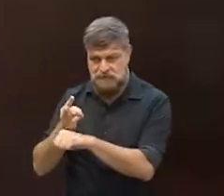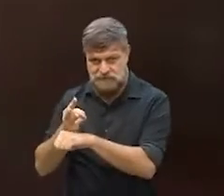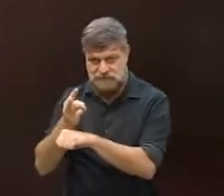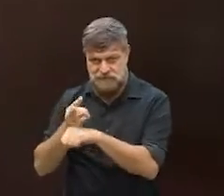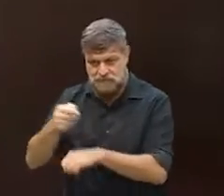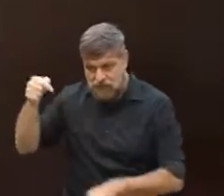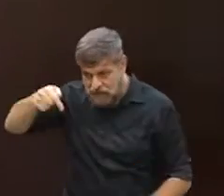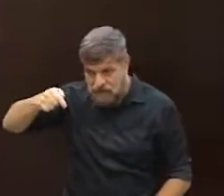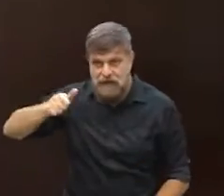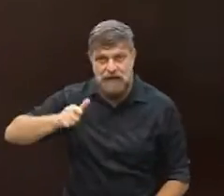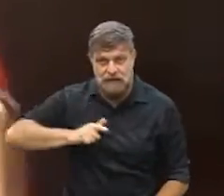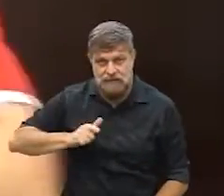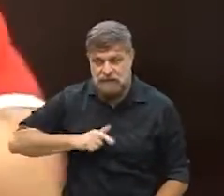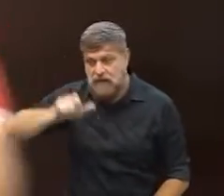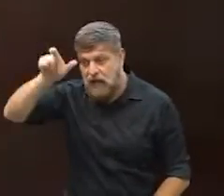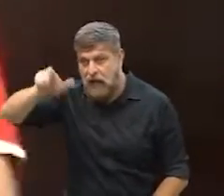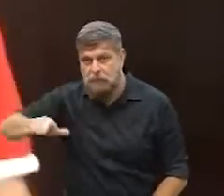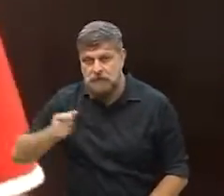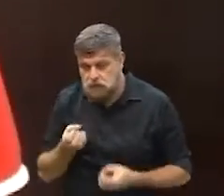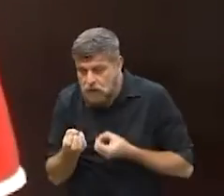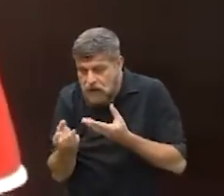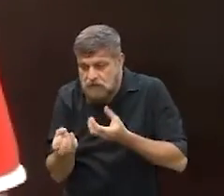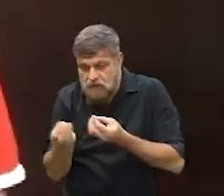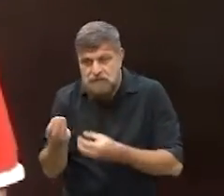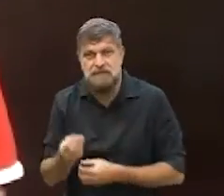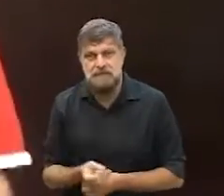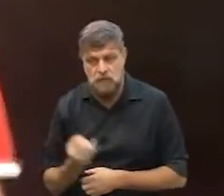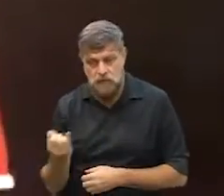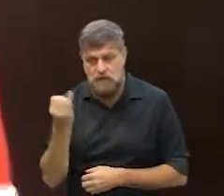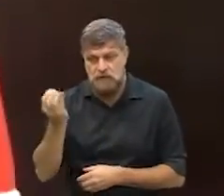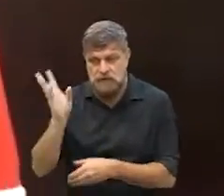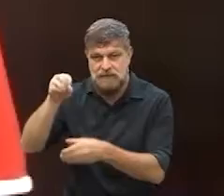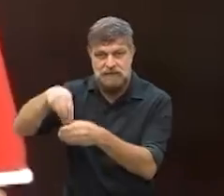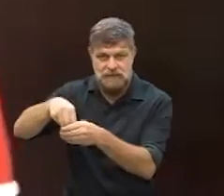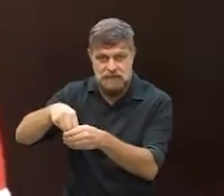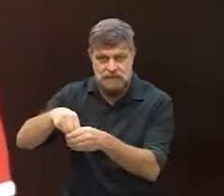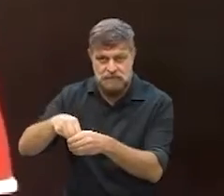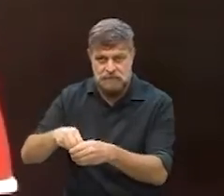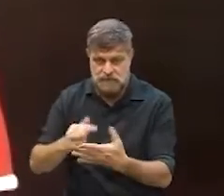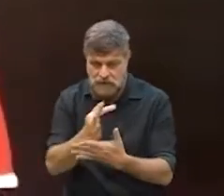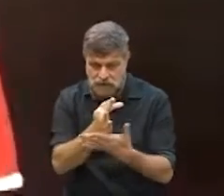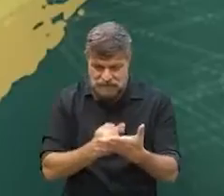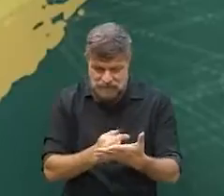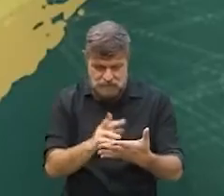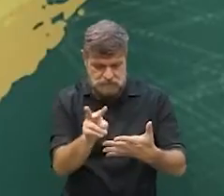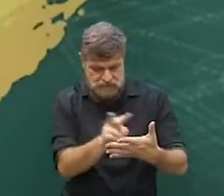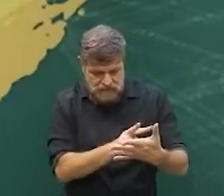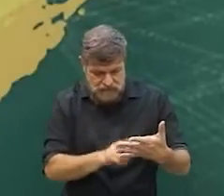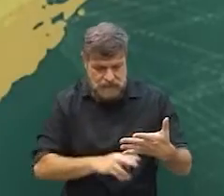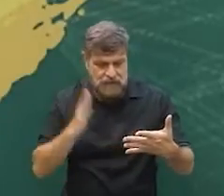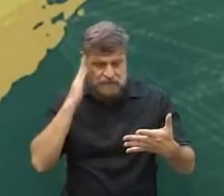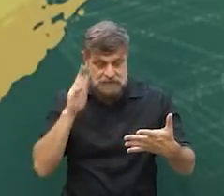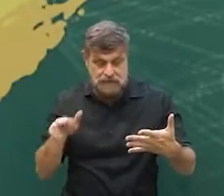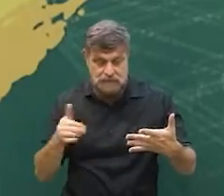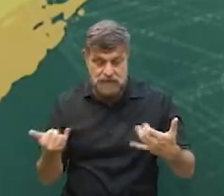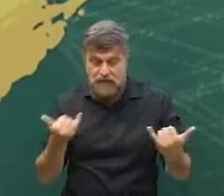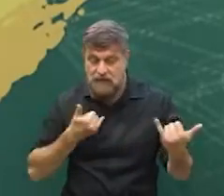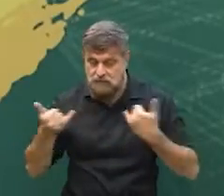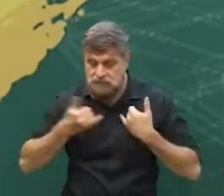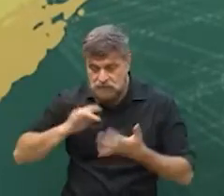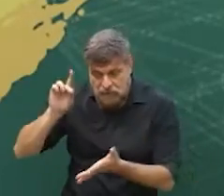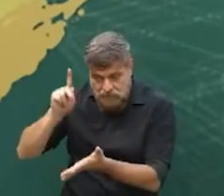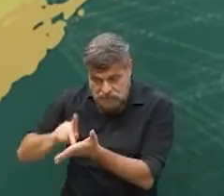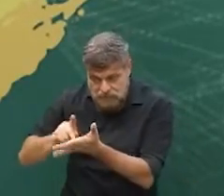WhatsApp. Muitas vezes, nesse grupo da família, alguém vai trazer uma informação importante, mas abra o texto e saiba de onde tem essa